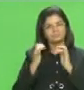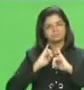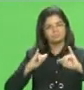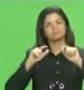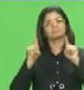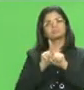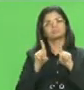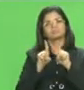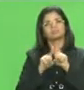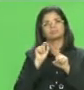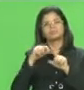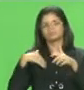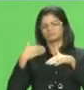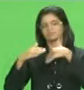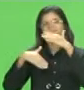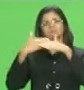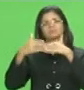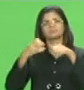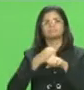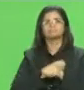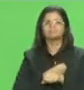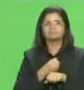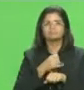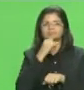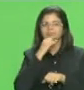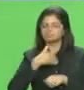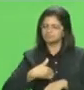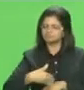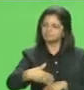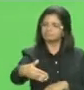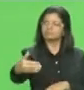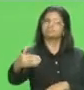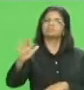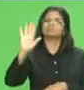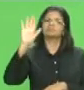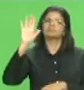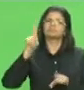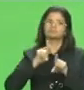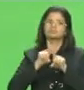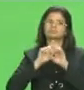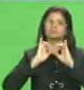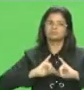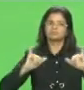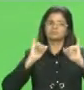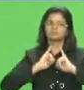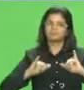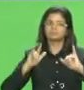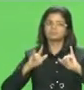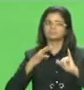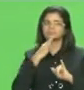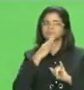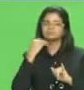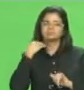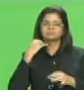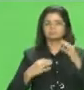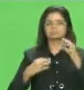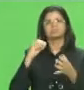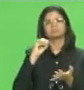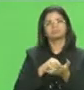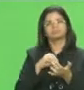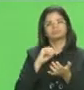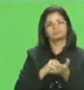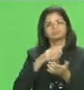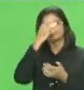você, que ao longo do período, da campanha, eu ouvi muito, já dizer, a injustiça, que é, os